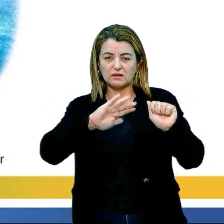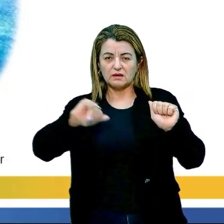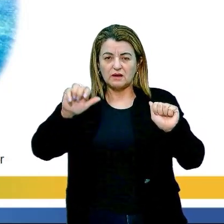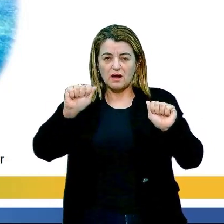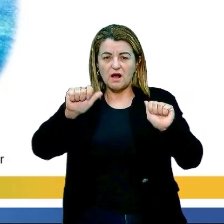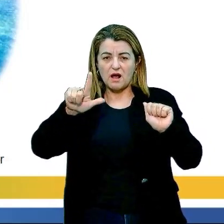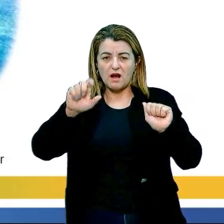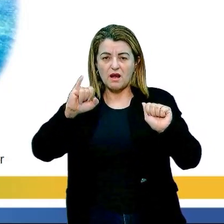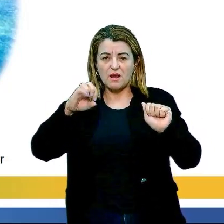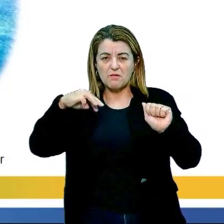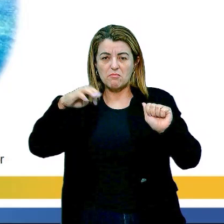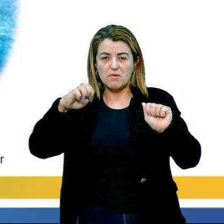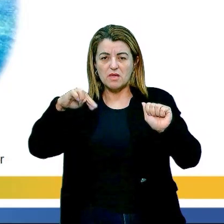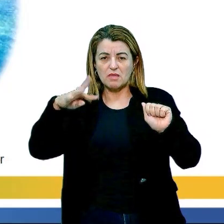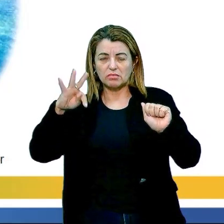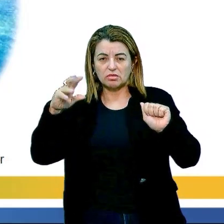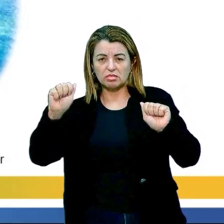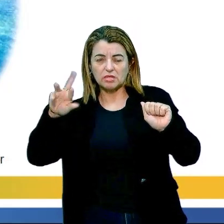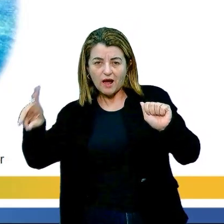cadeia alimentar?